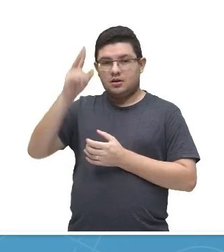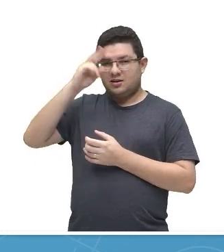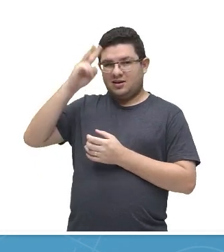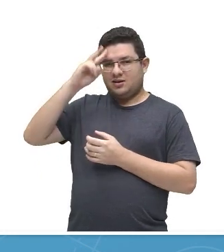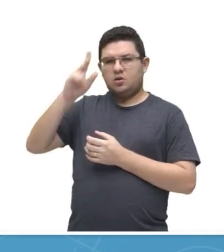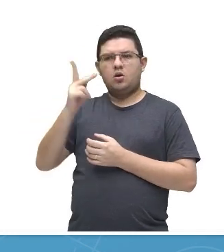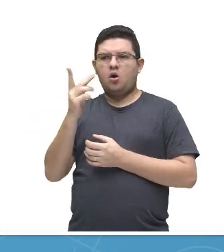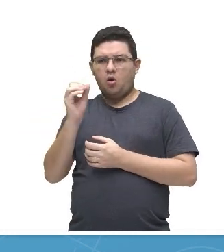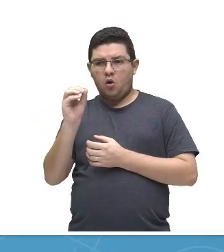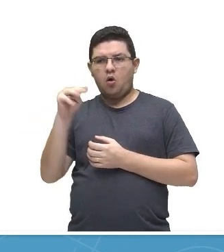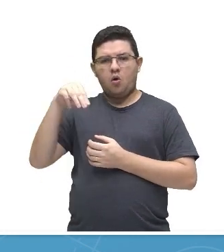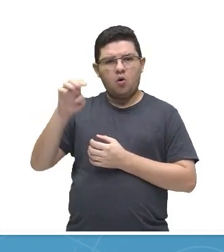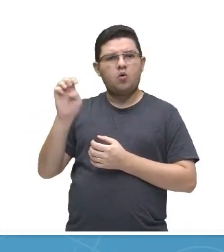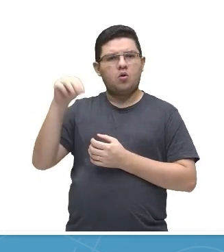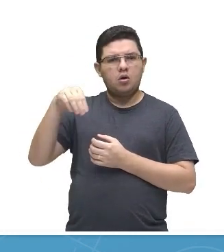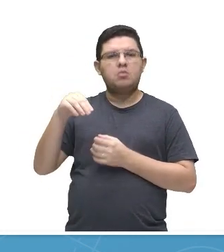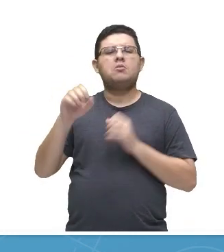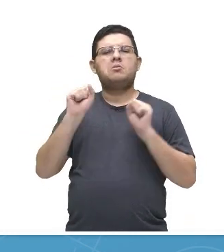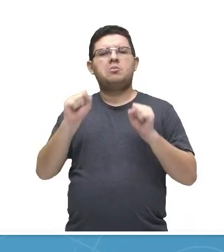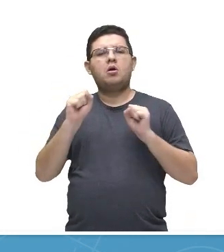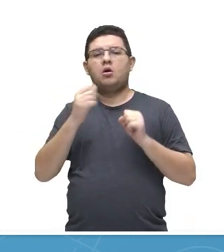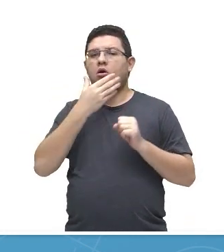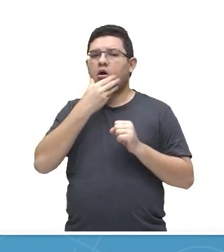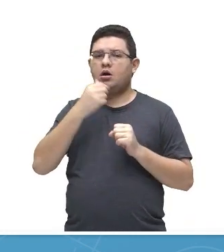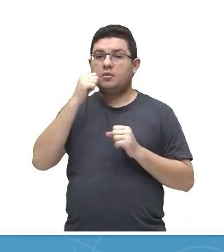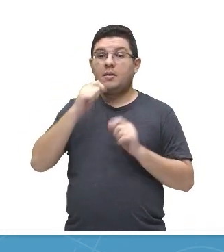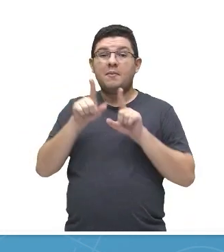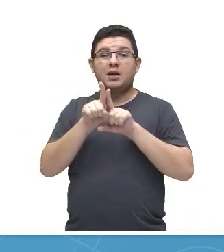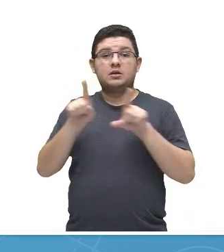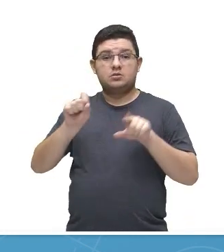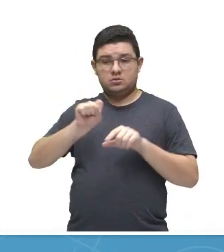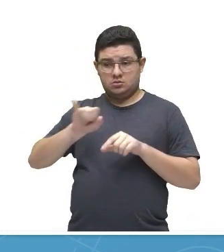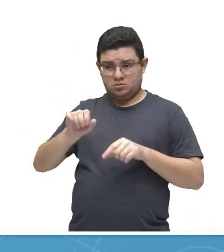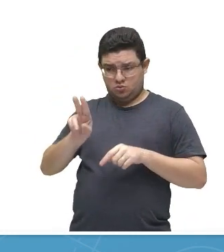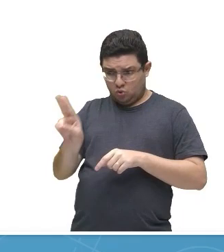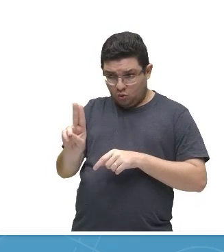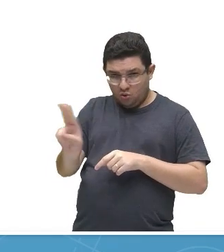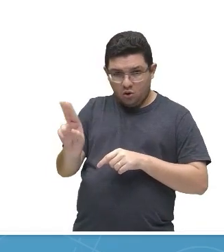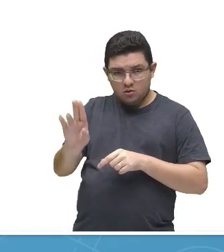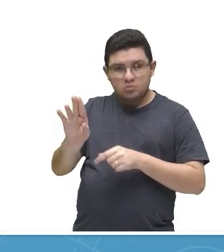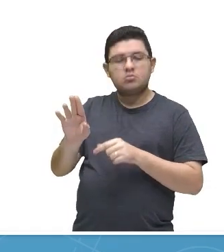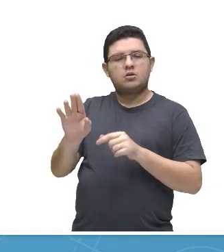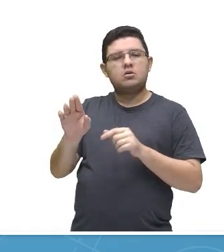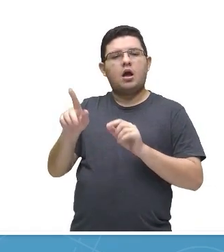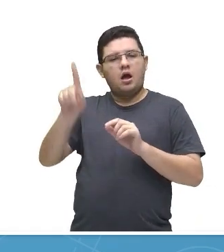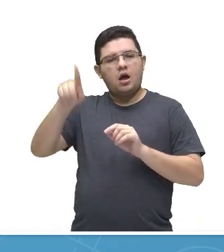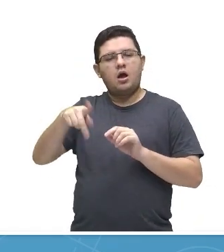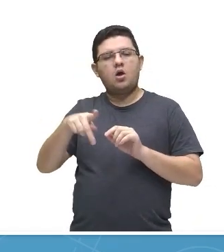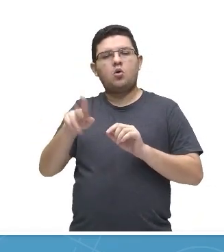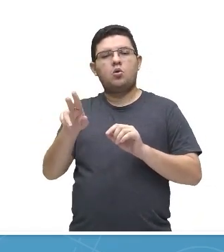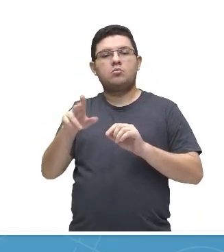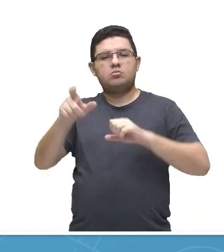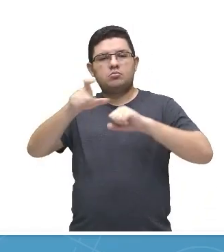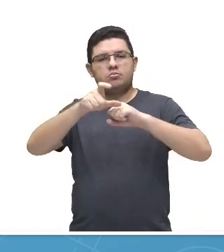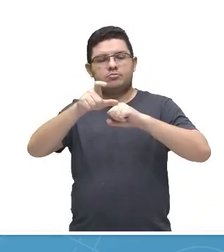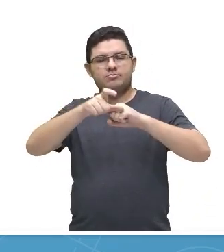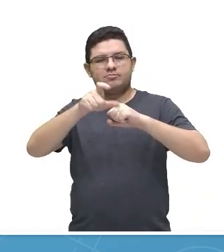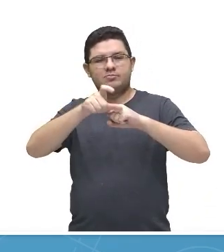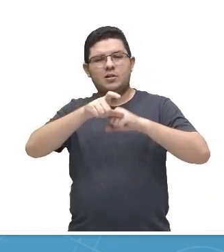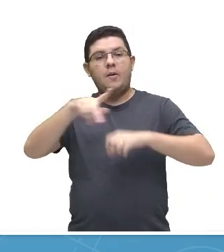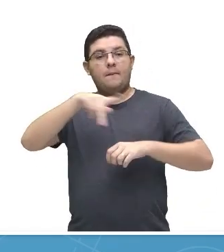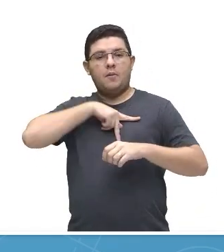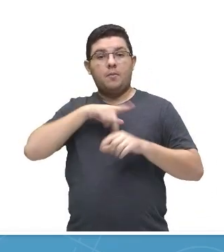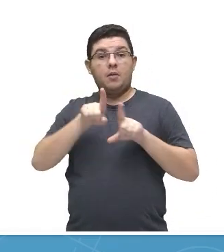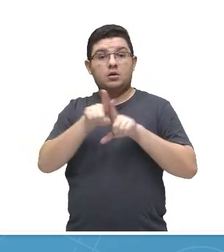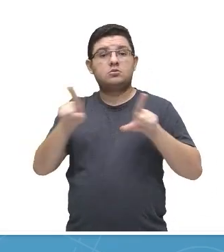para esse homem, aí ele se torna próprio. Mas, por enquanto, quando eu digo um homem, o homem. Então, é um qualquer,